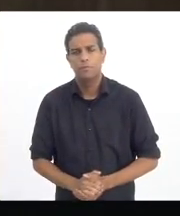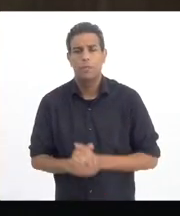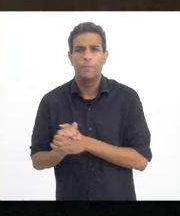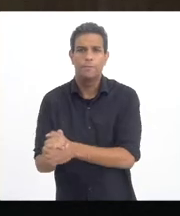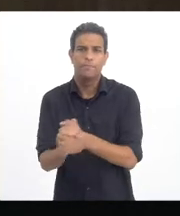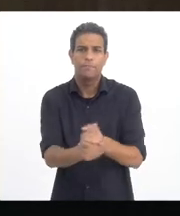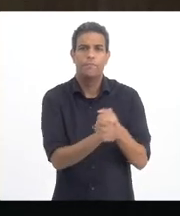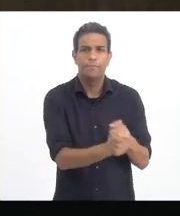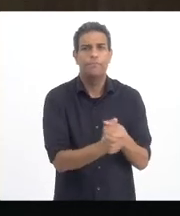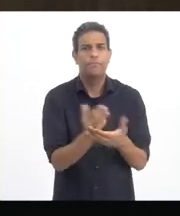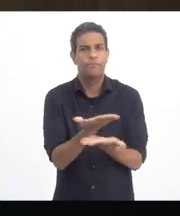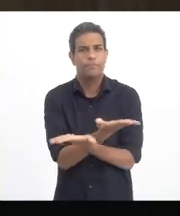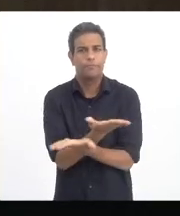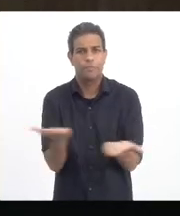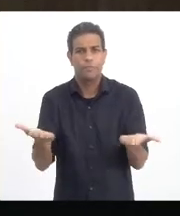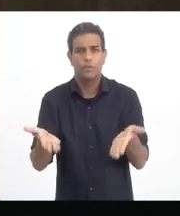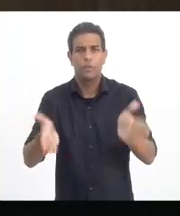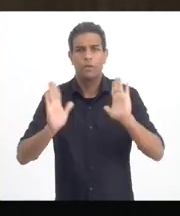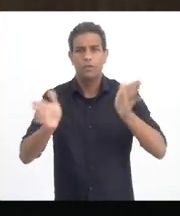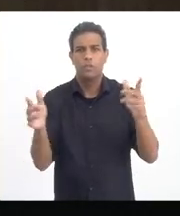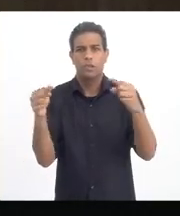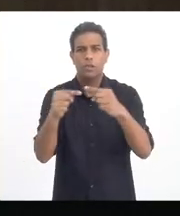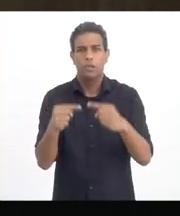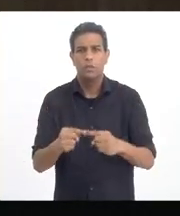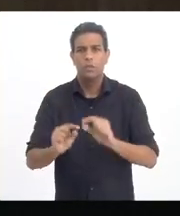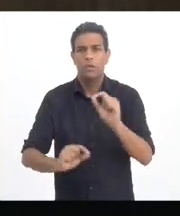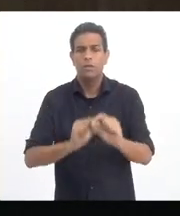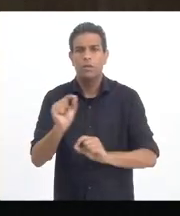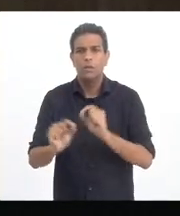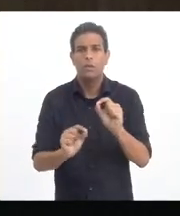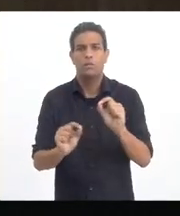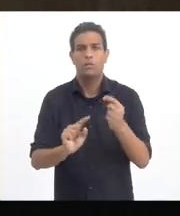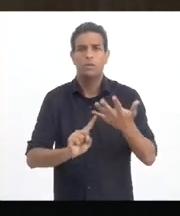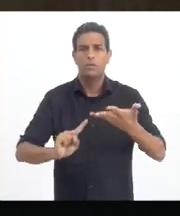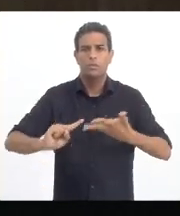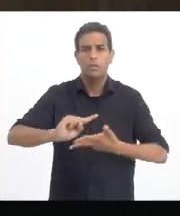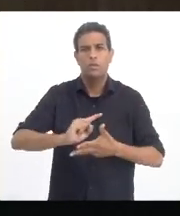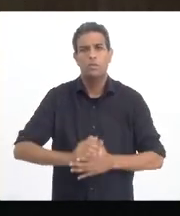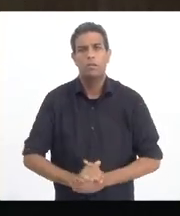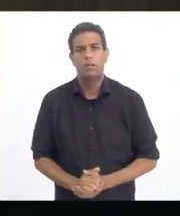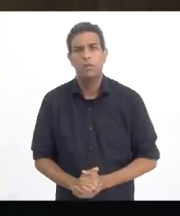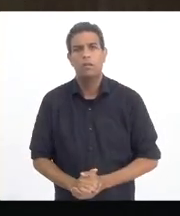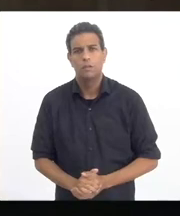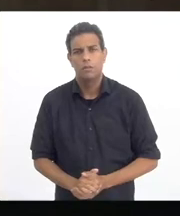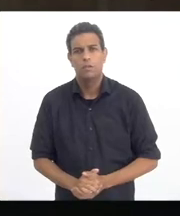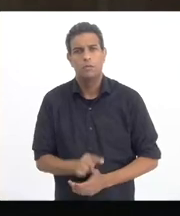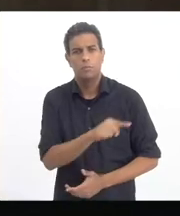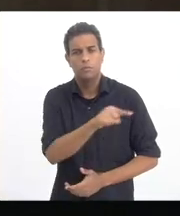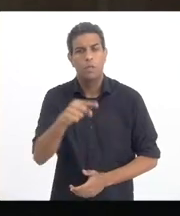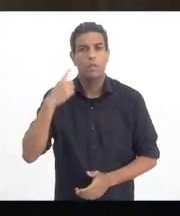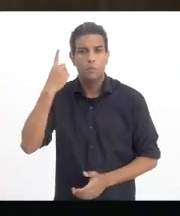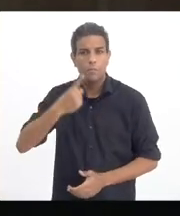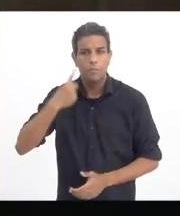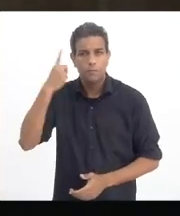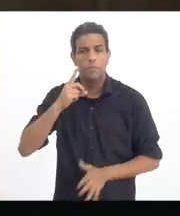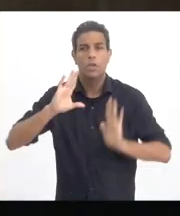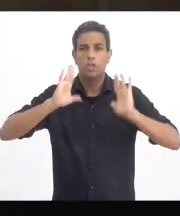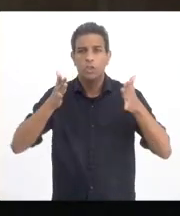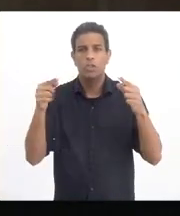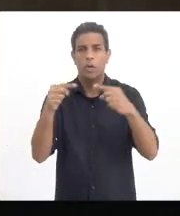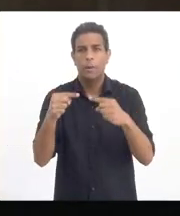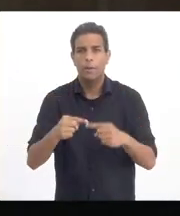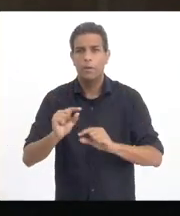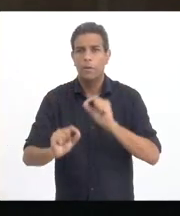cumprimentar o presidente da mesa, na pessoa do deputado Márcio Pacheco, bem como todos os deputados que aqui estão presentes,